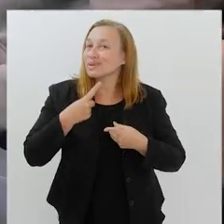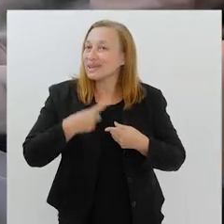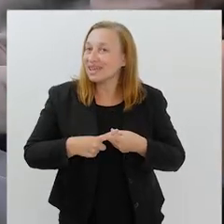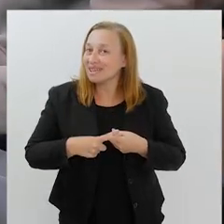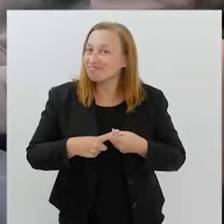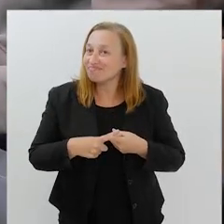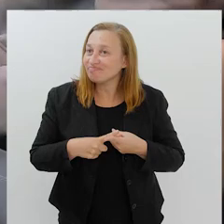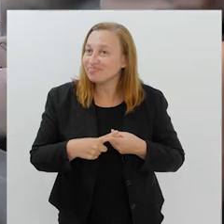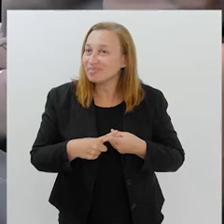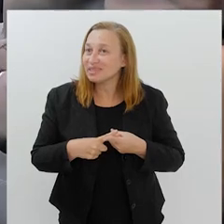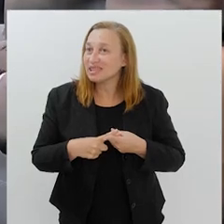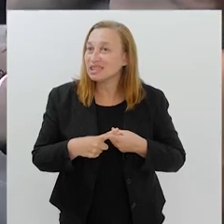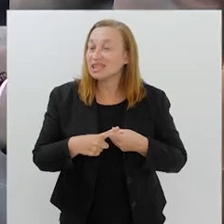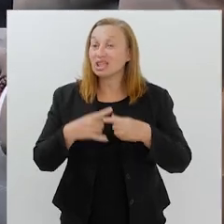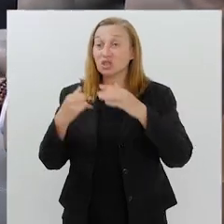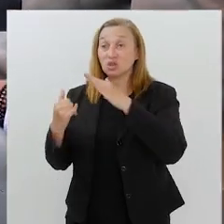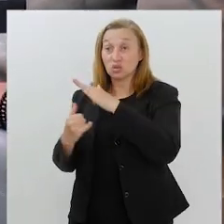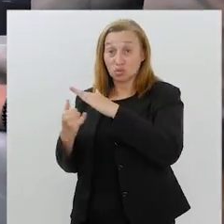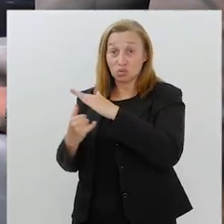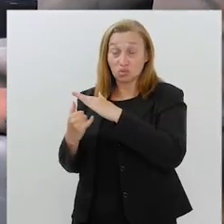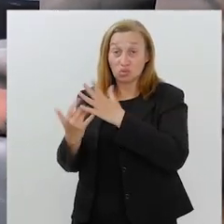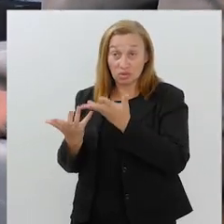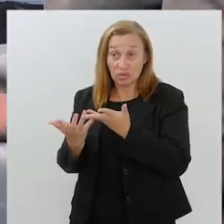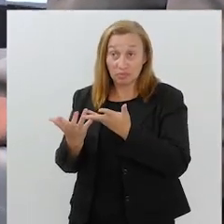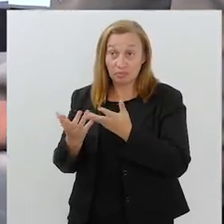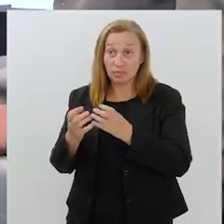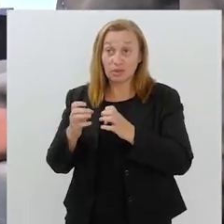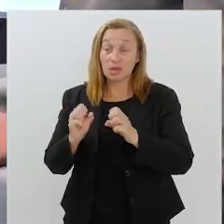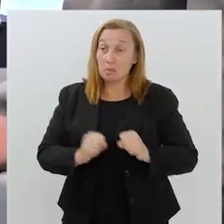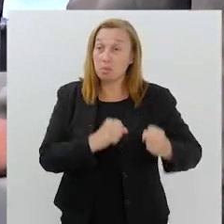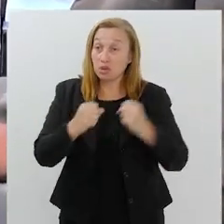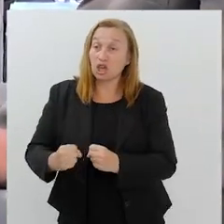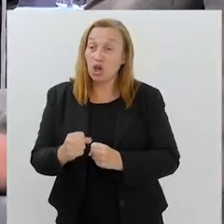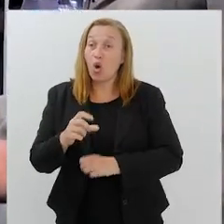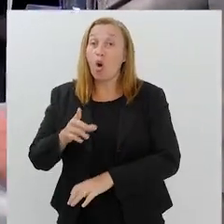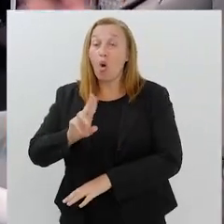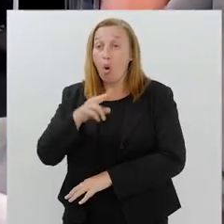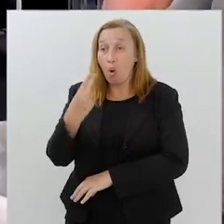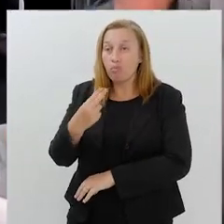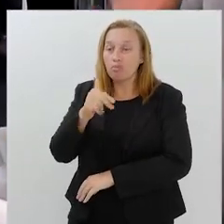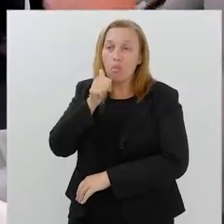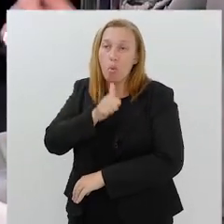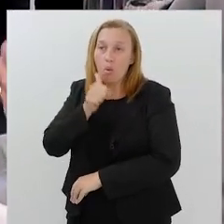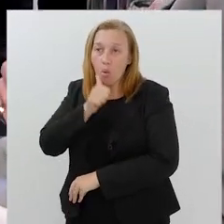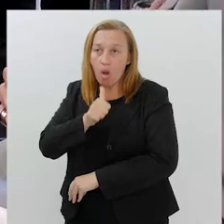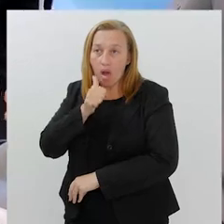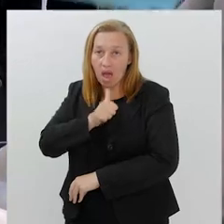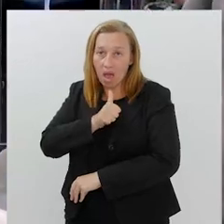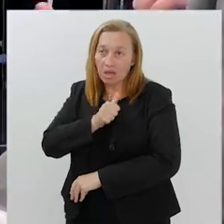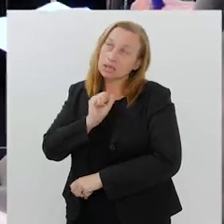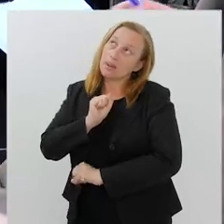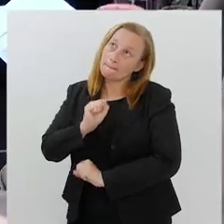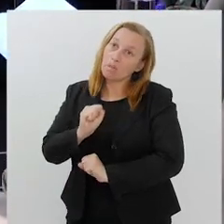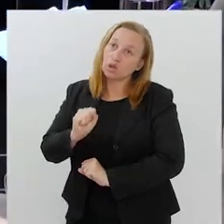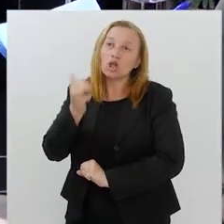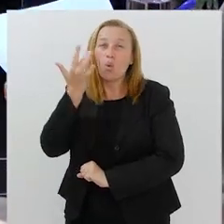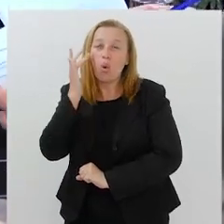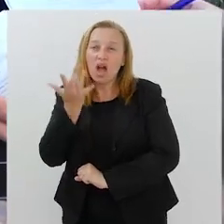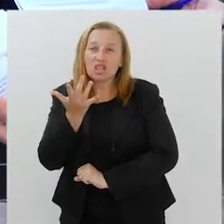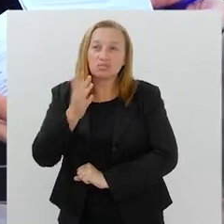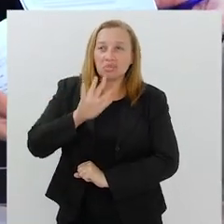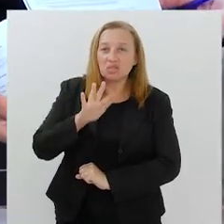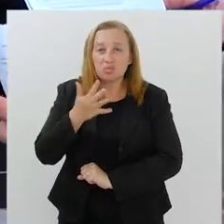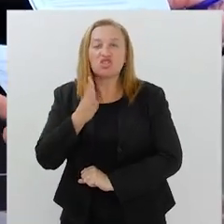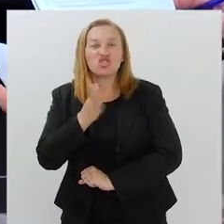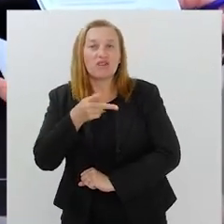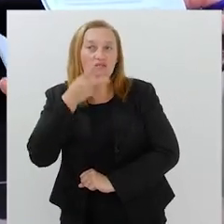porque eh nessa estrutura de poder ou você coloca mulheres que possam né Eu acho que foi